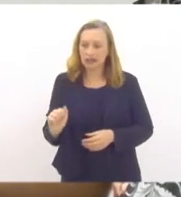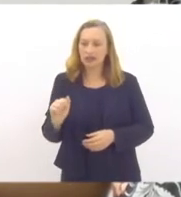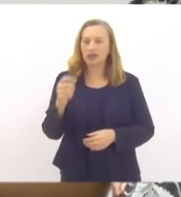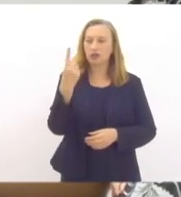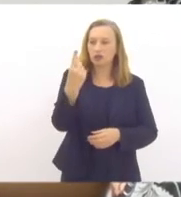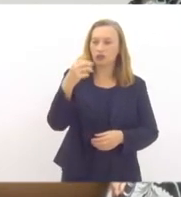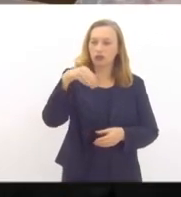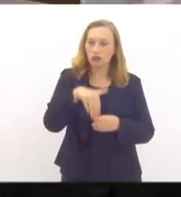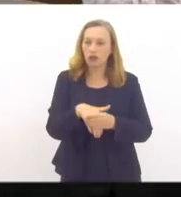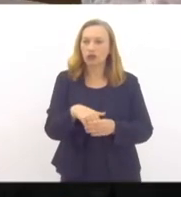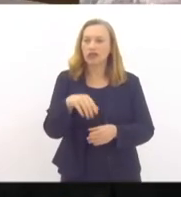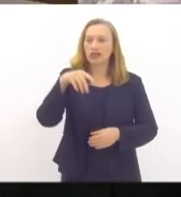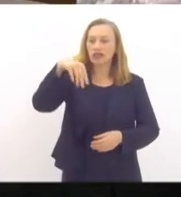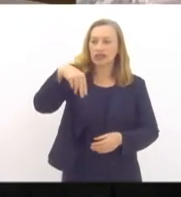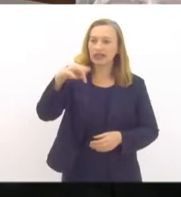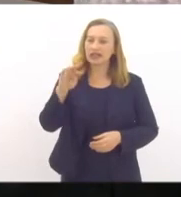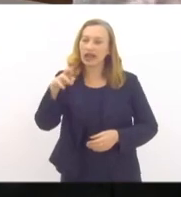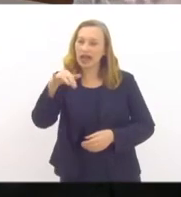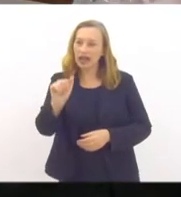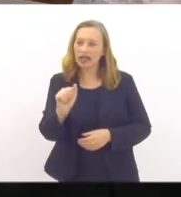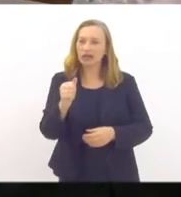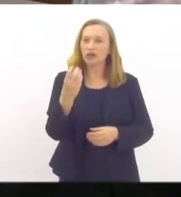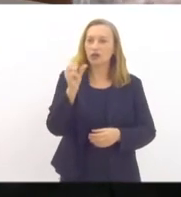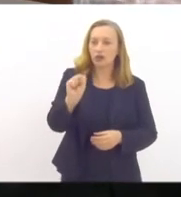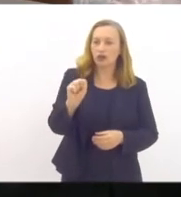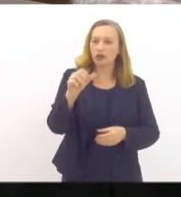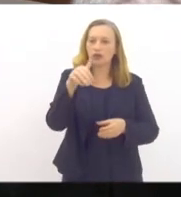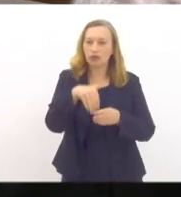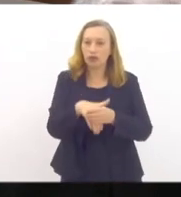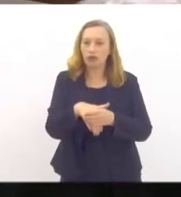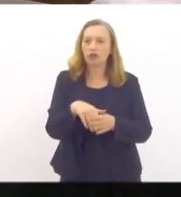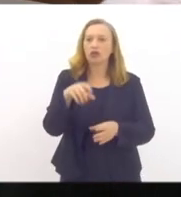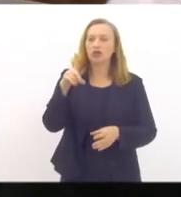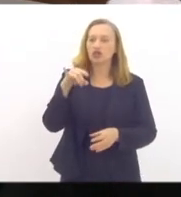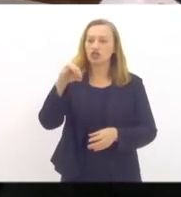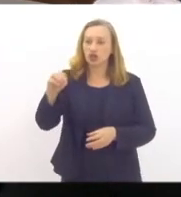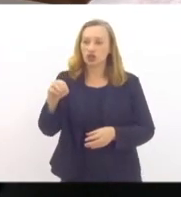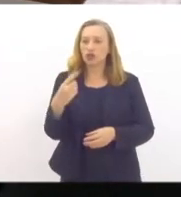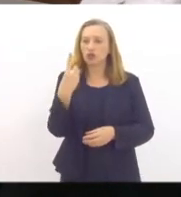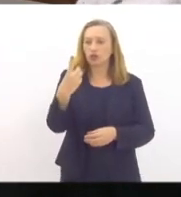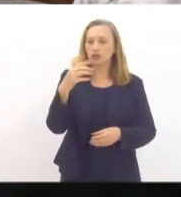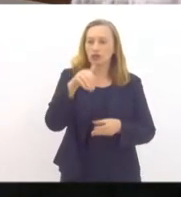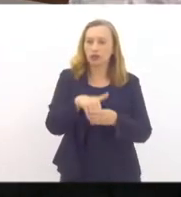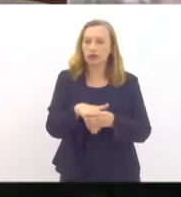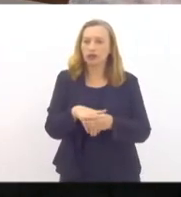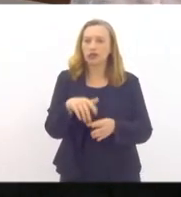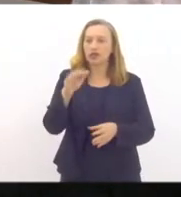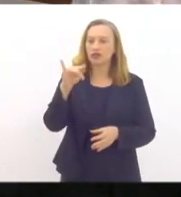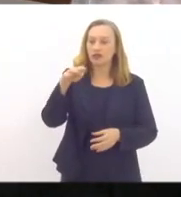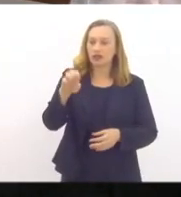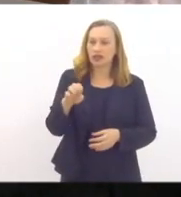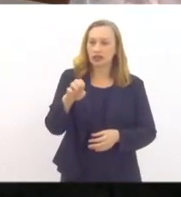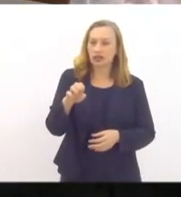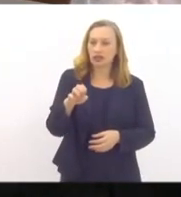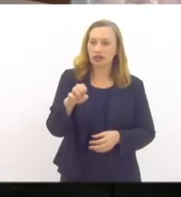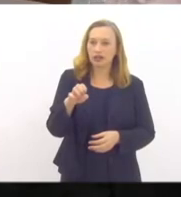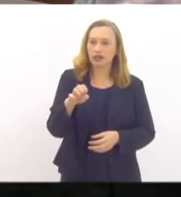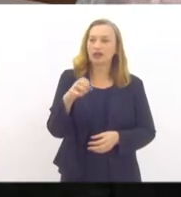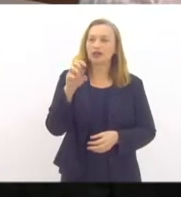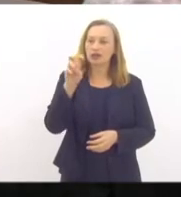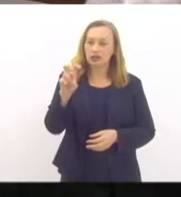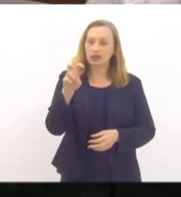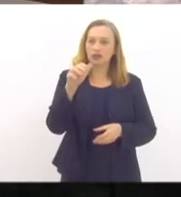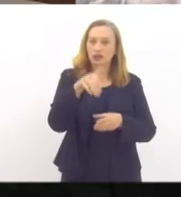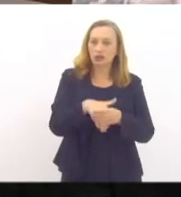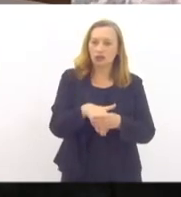voto. Natália Damasio, 8 votos. Diego de Bem, 1 voto. Felipe Conte Aste, 5